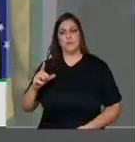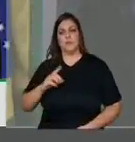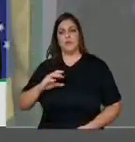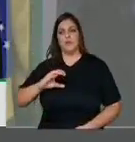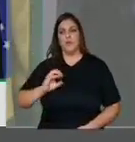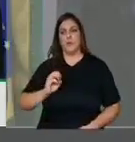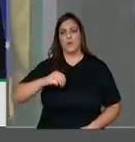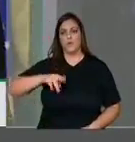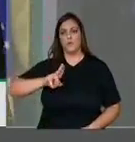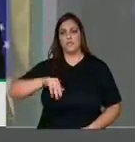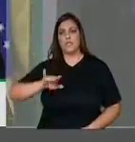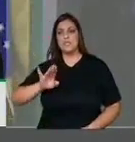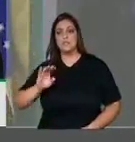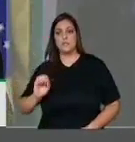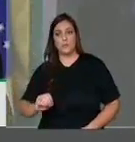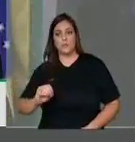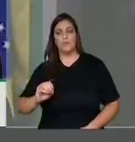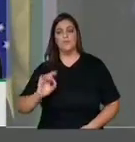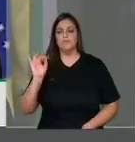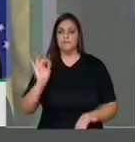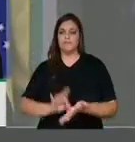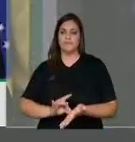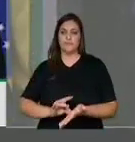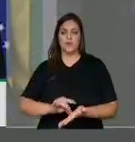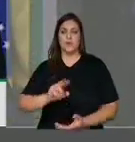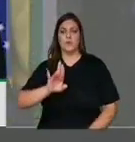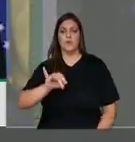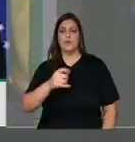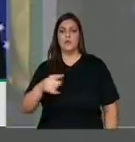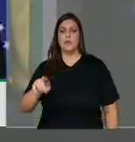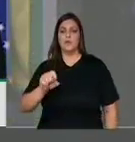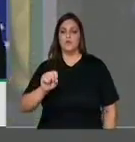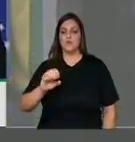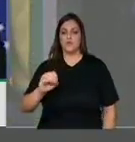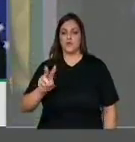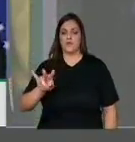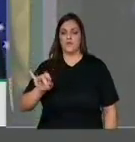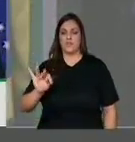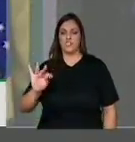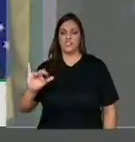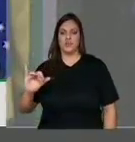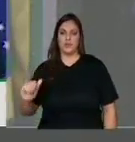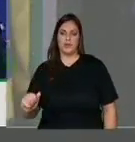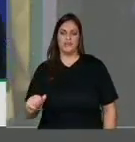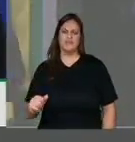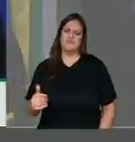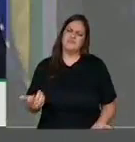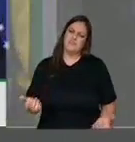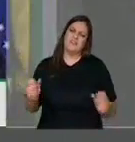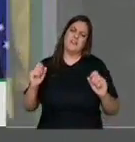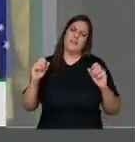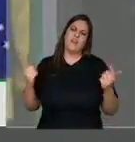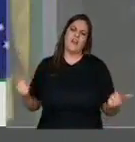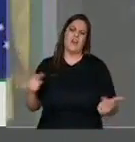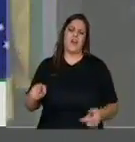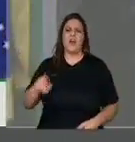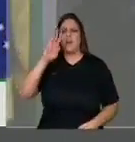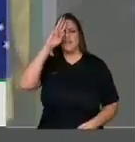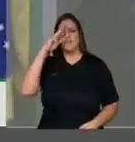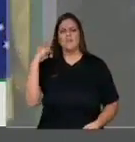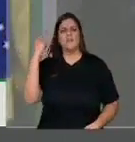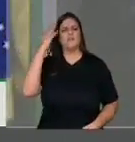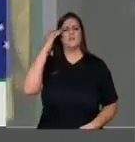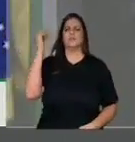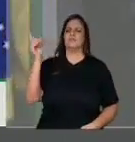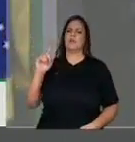União Soviética. Evidentemente, Karl Marx não imaginava que todo aquilo que ele